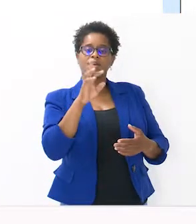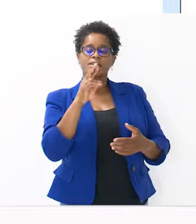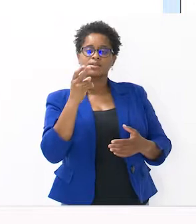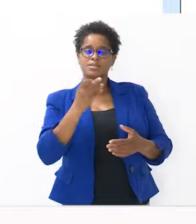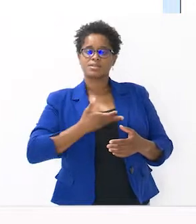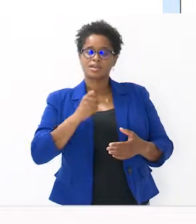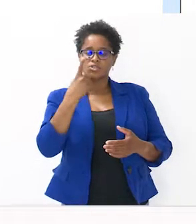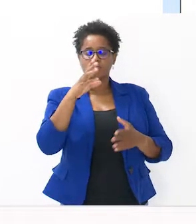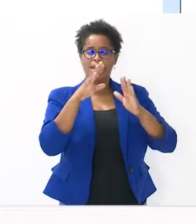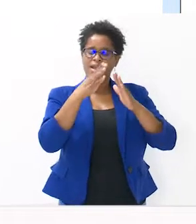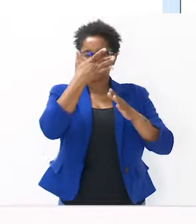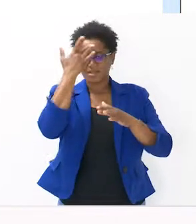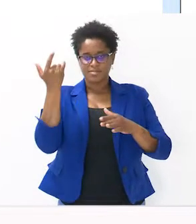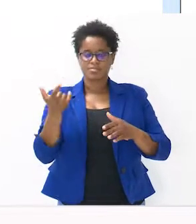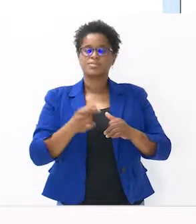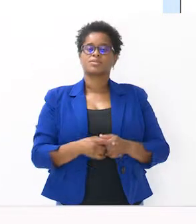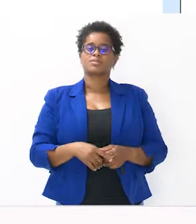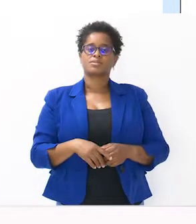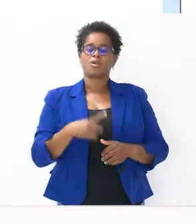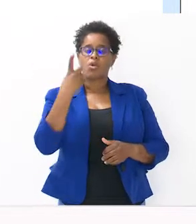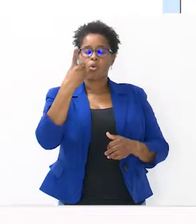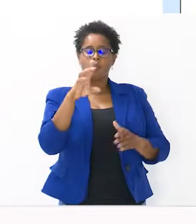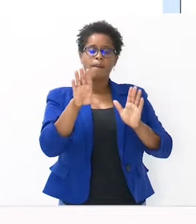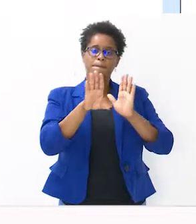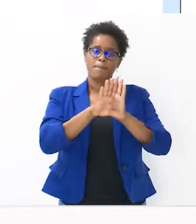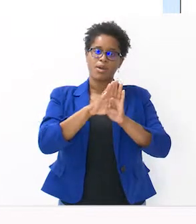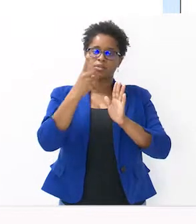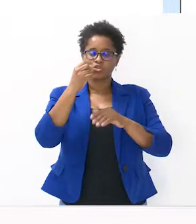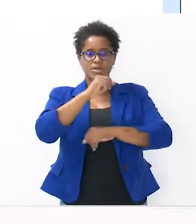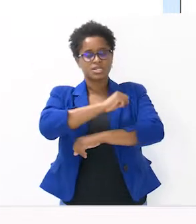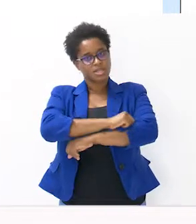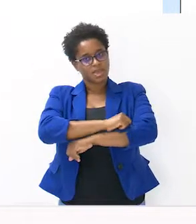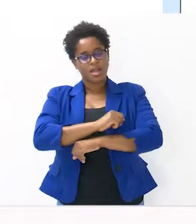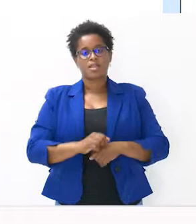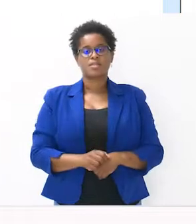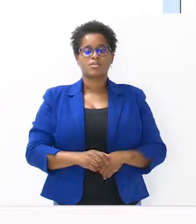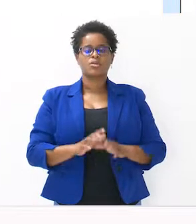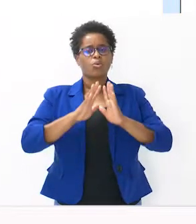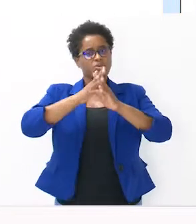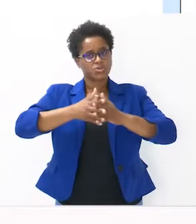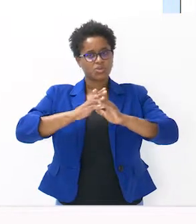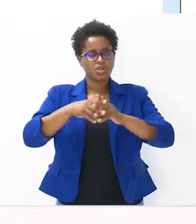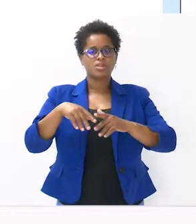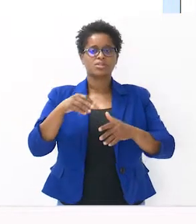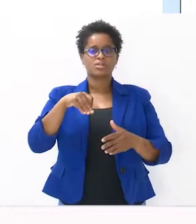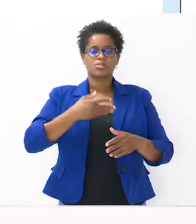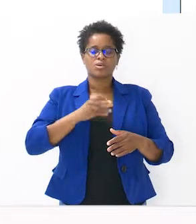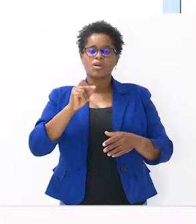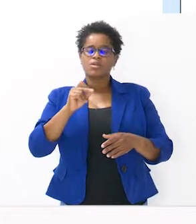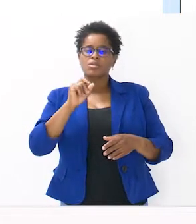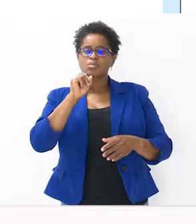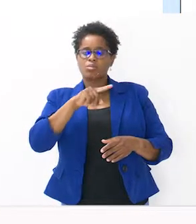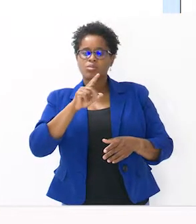casa simples, com uma porta e uma janela com estrutura de rodas que o